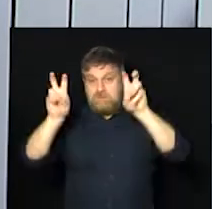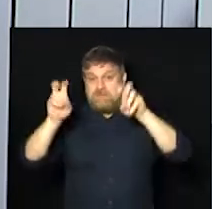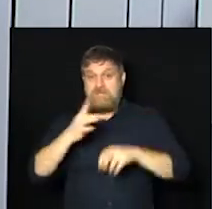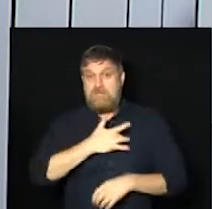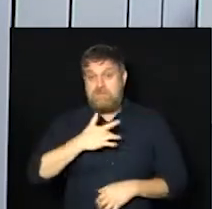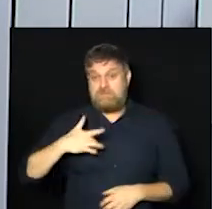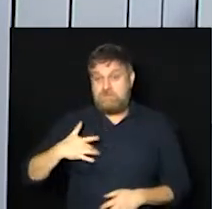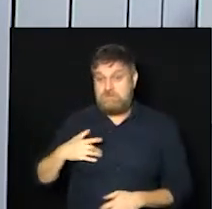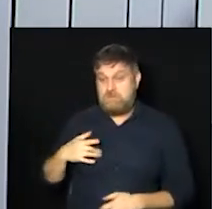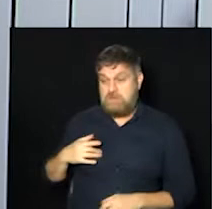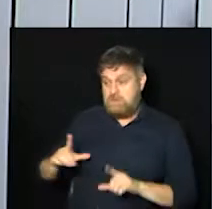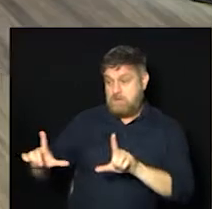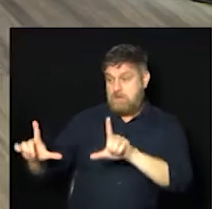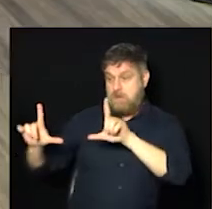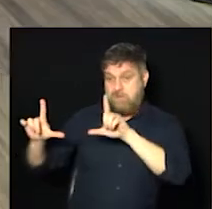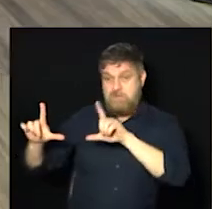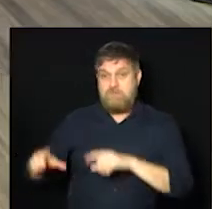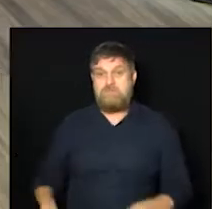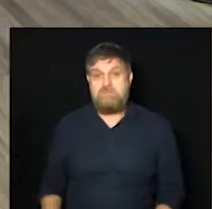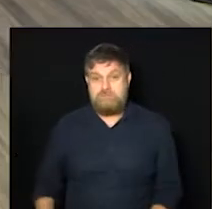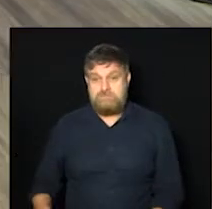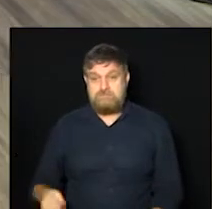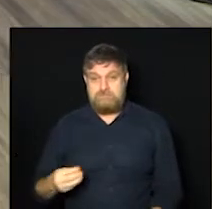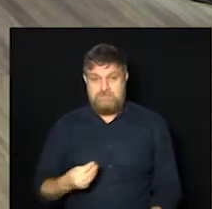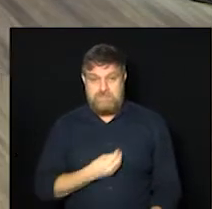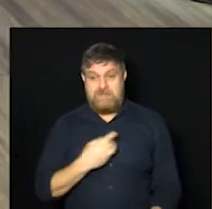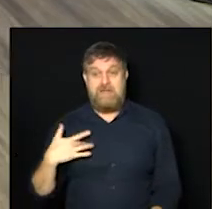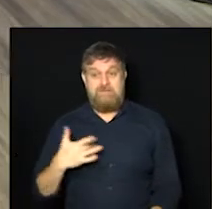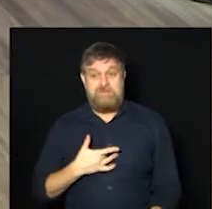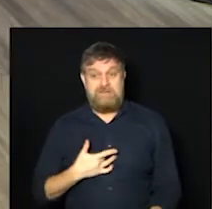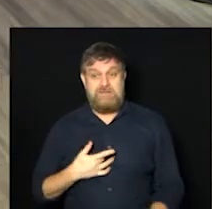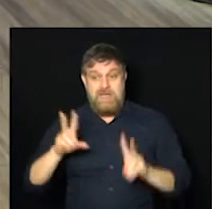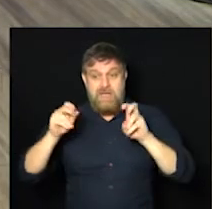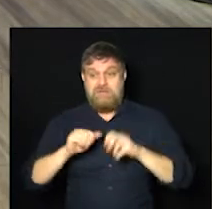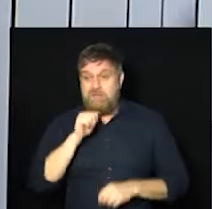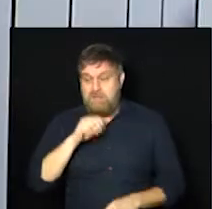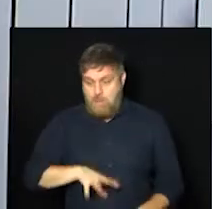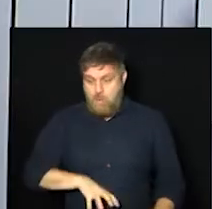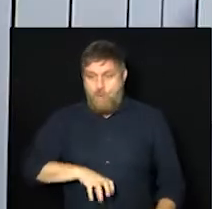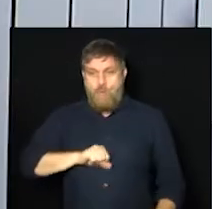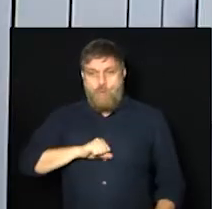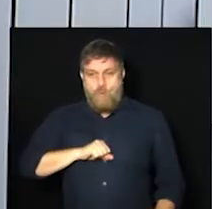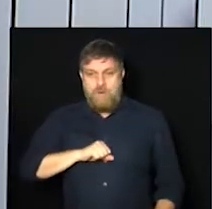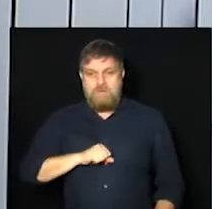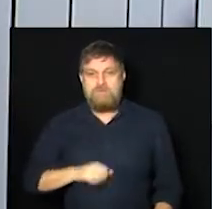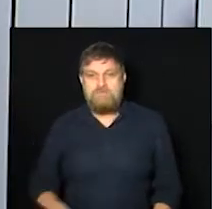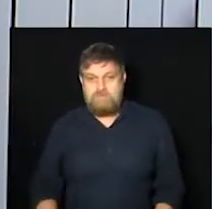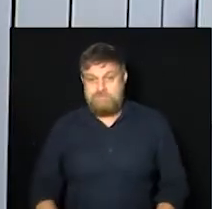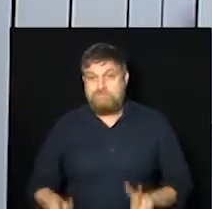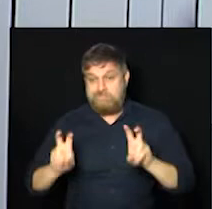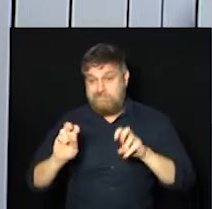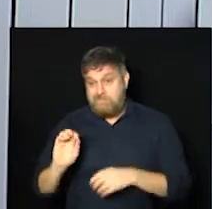Já está aqui na minha tela, porque saúde é vida. A menopausa, data em que ocorre a última menstruação, é um